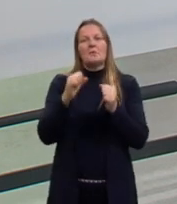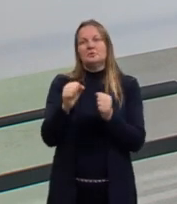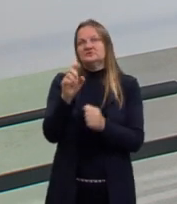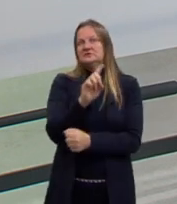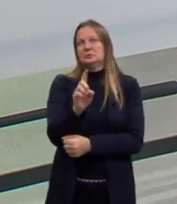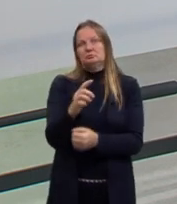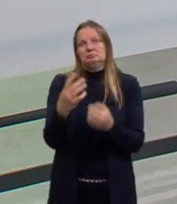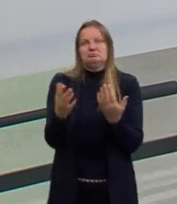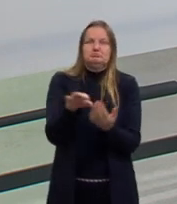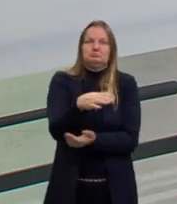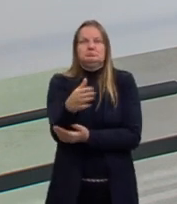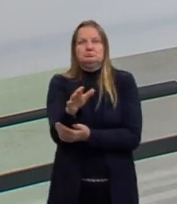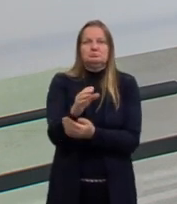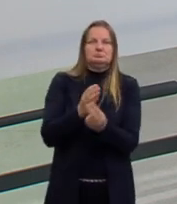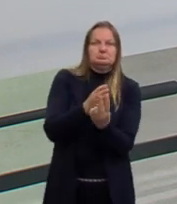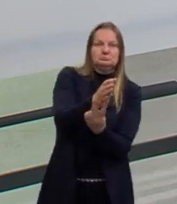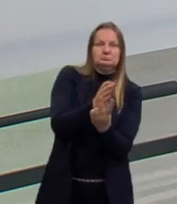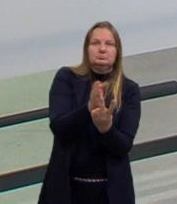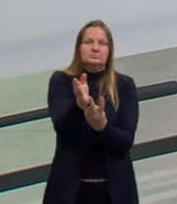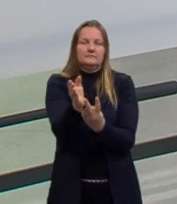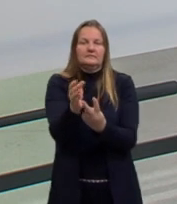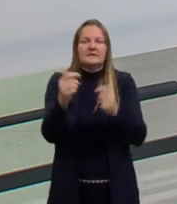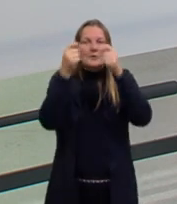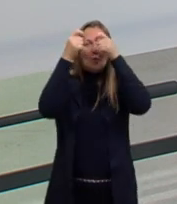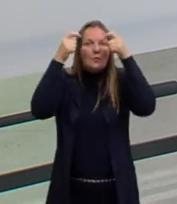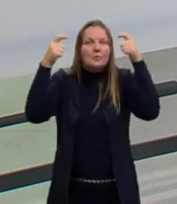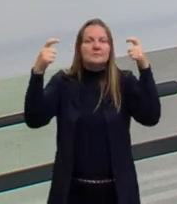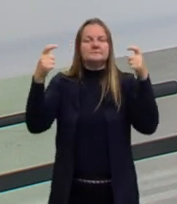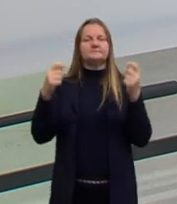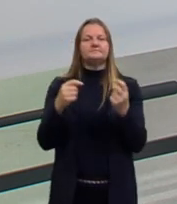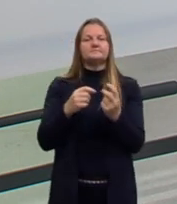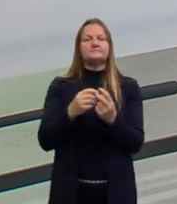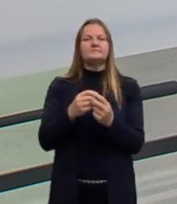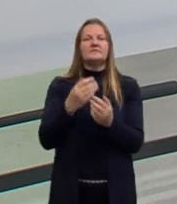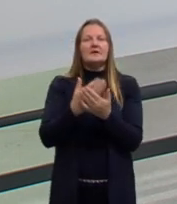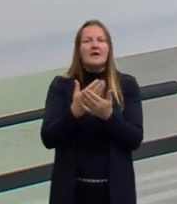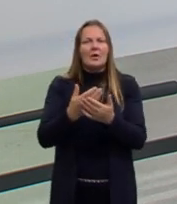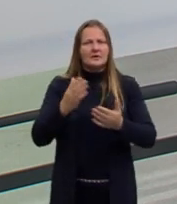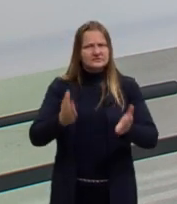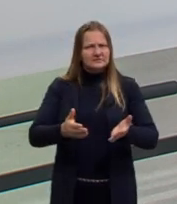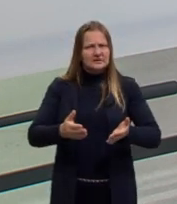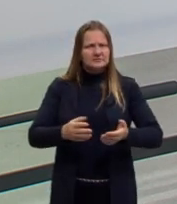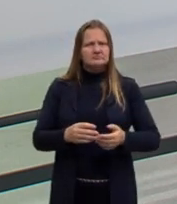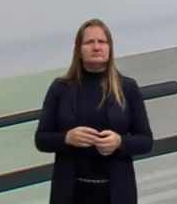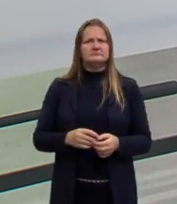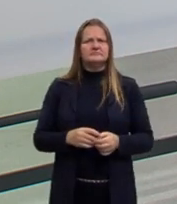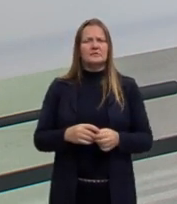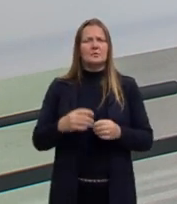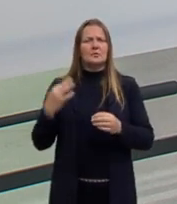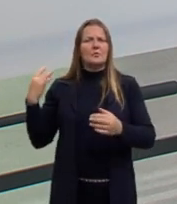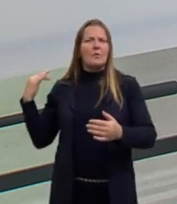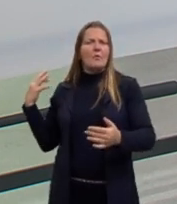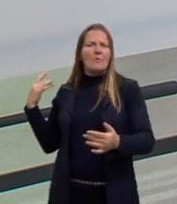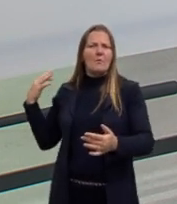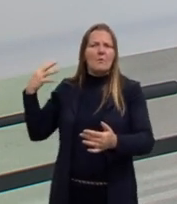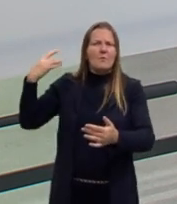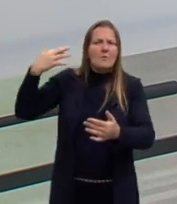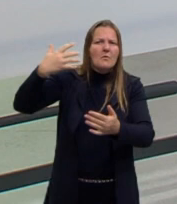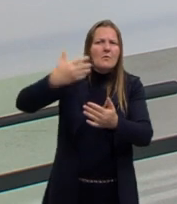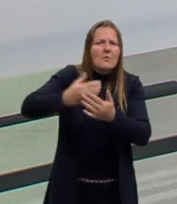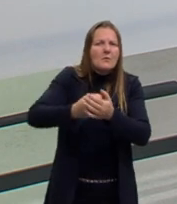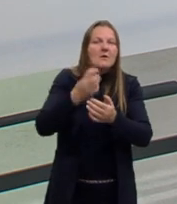pode ser não né o conhecimento como eu já fiz uma aula com você sobre bagagem cultural